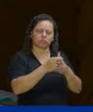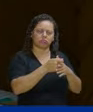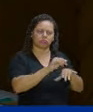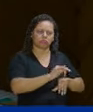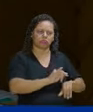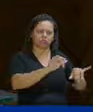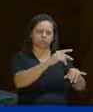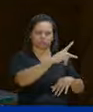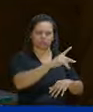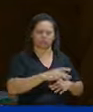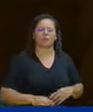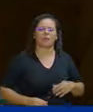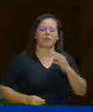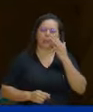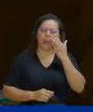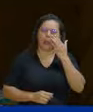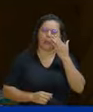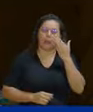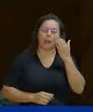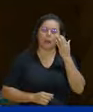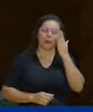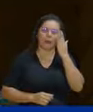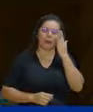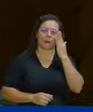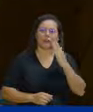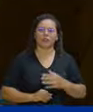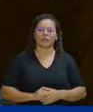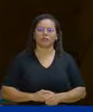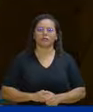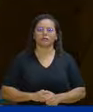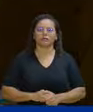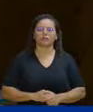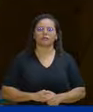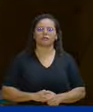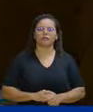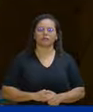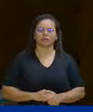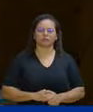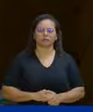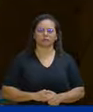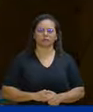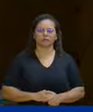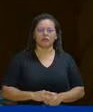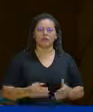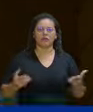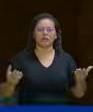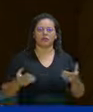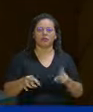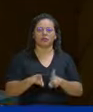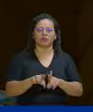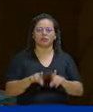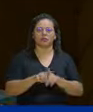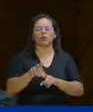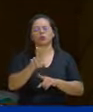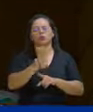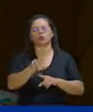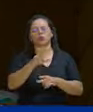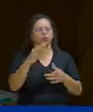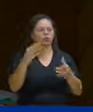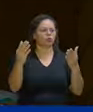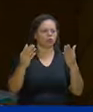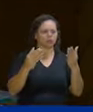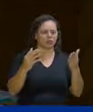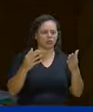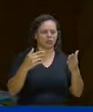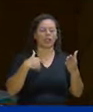defesa. Além disso, o parâmetro usado para a fixação de limite aos